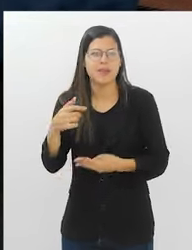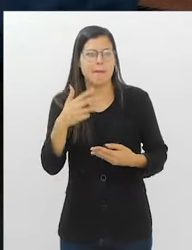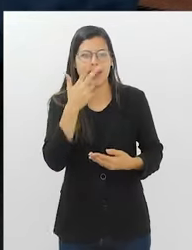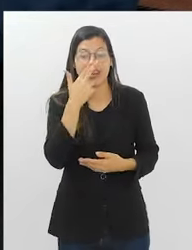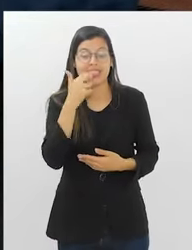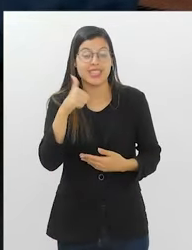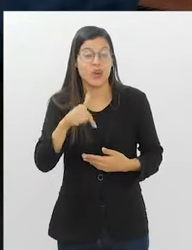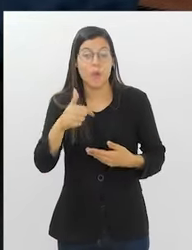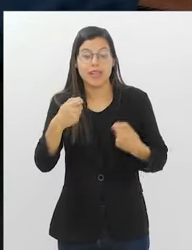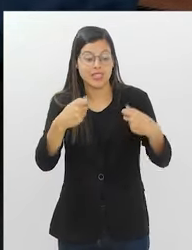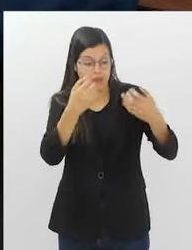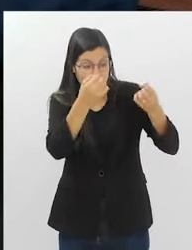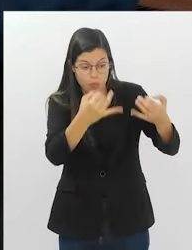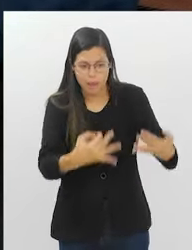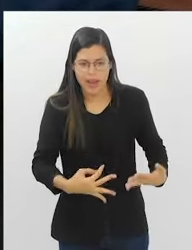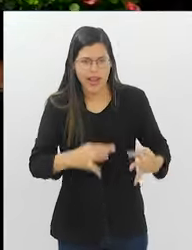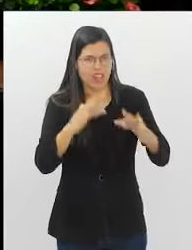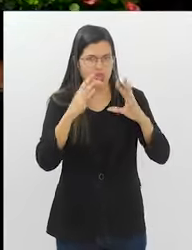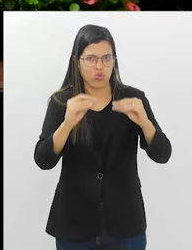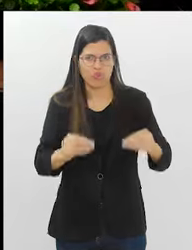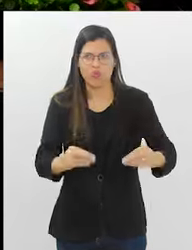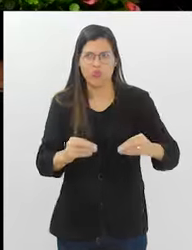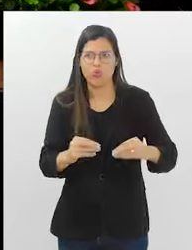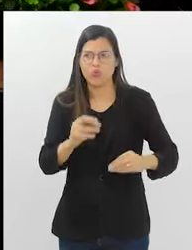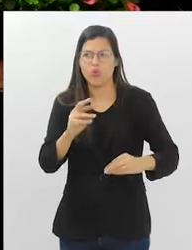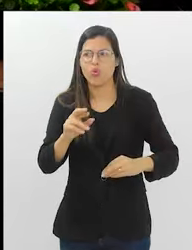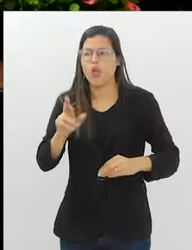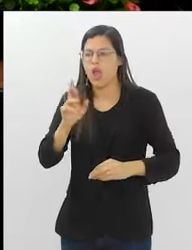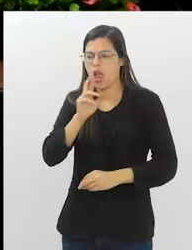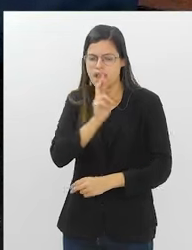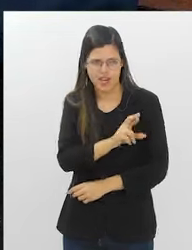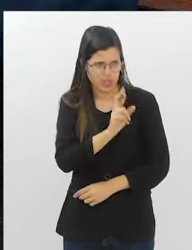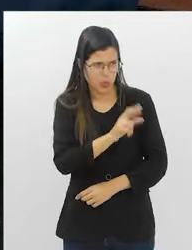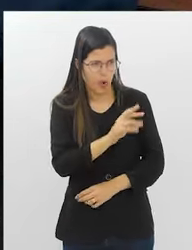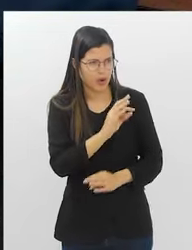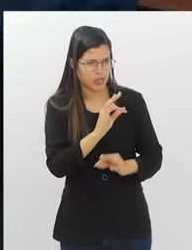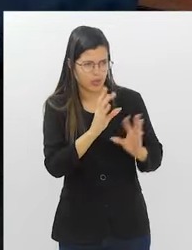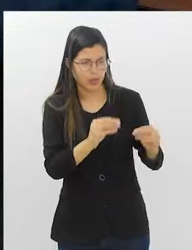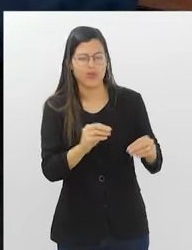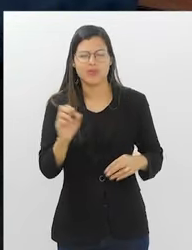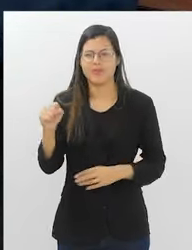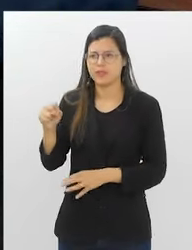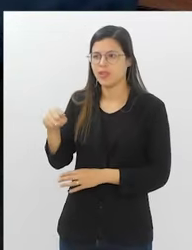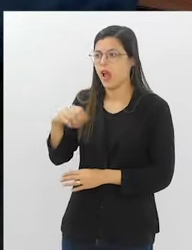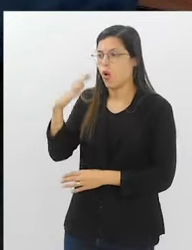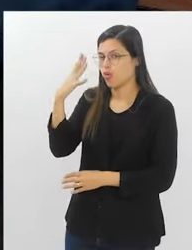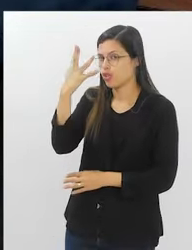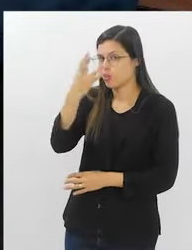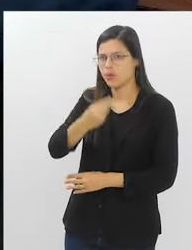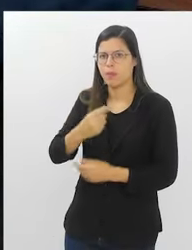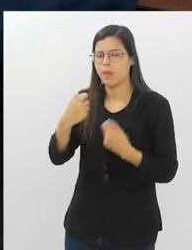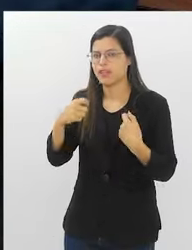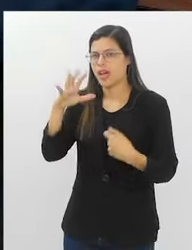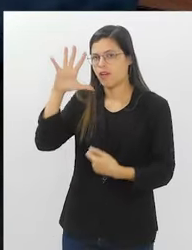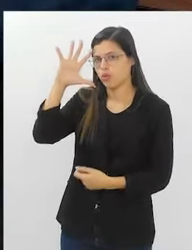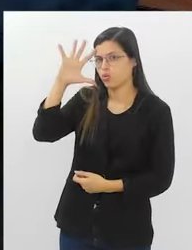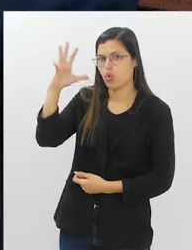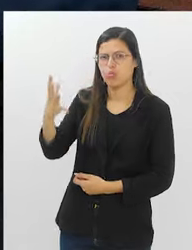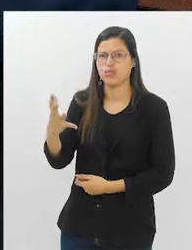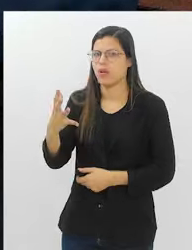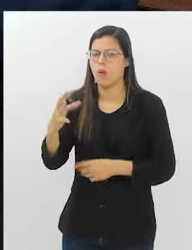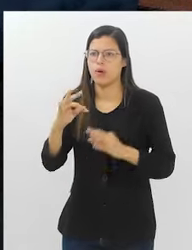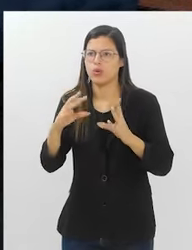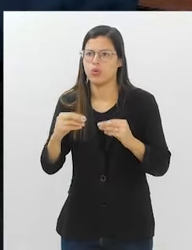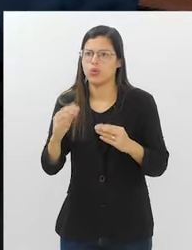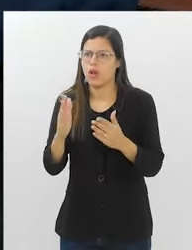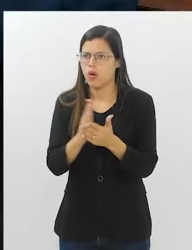explicação para tudo, como eu tivesse que achar justificativa... Essa resposta para tudo. Para tudo, ou o Espiritismo tivesse que dar solução às